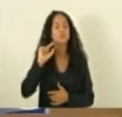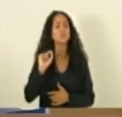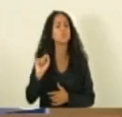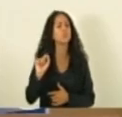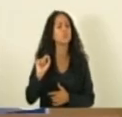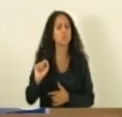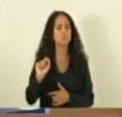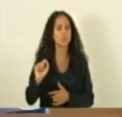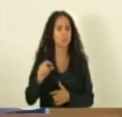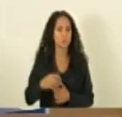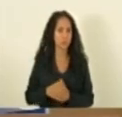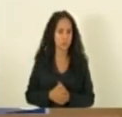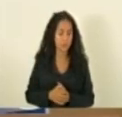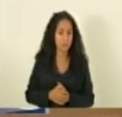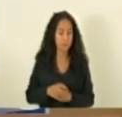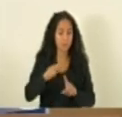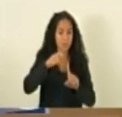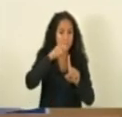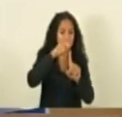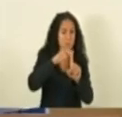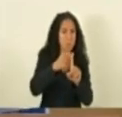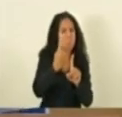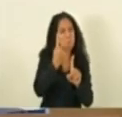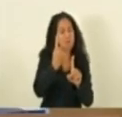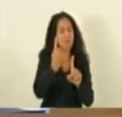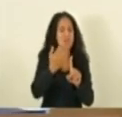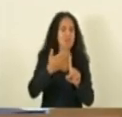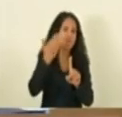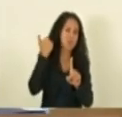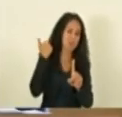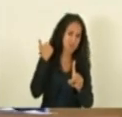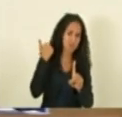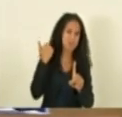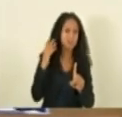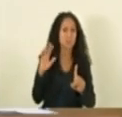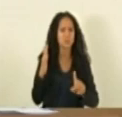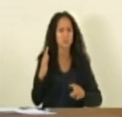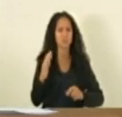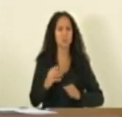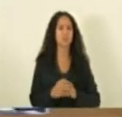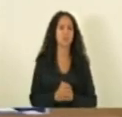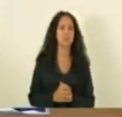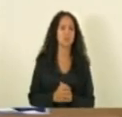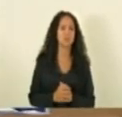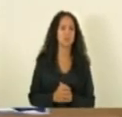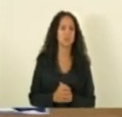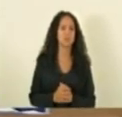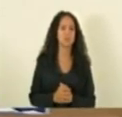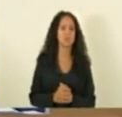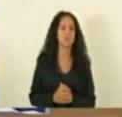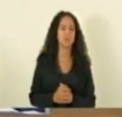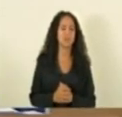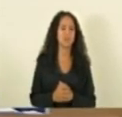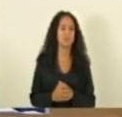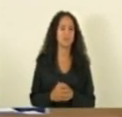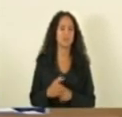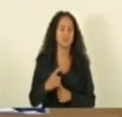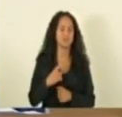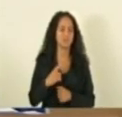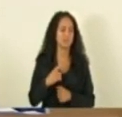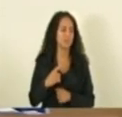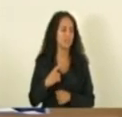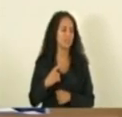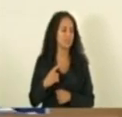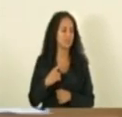Majeski, que há menos de um mês, ou mais ou menos um mês, nós tivemos um ataque a uma escola aqui